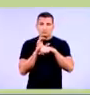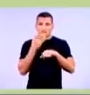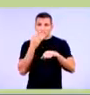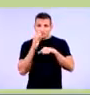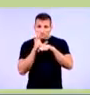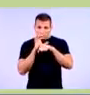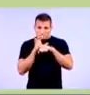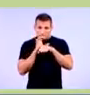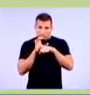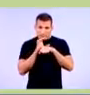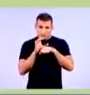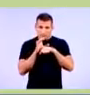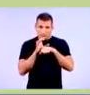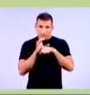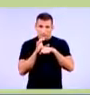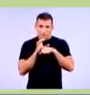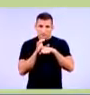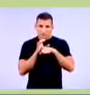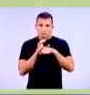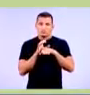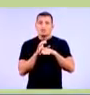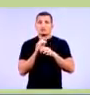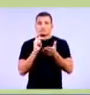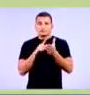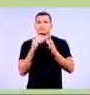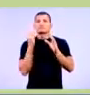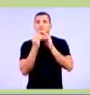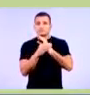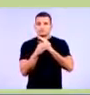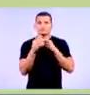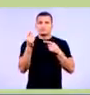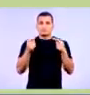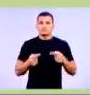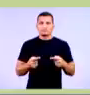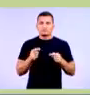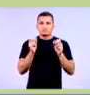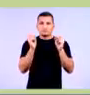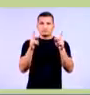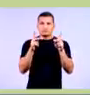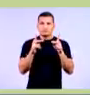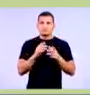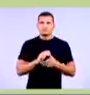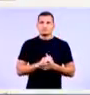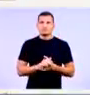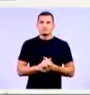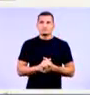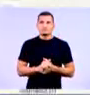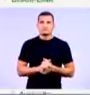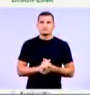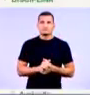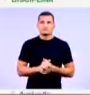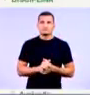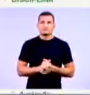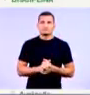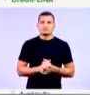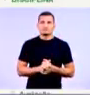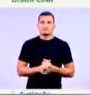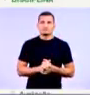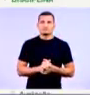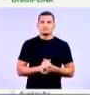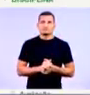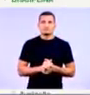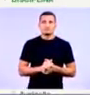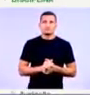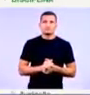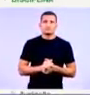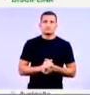cinza significa que você de fato enviou seu questionário. Ok? Agora vamos simular que você